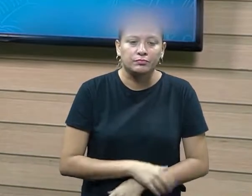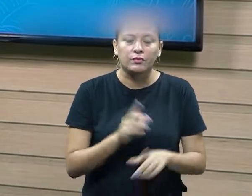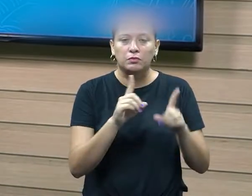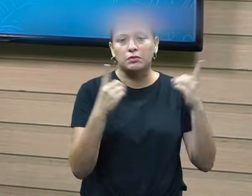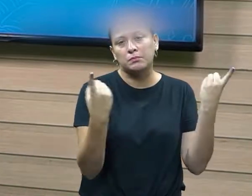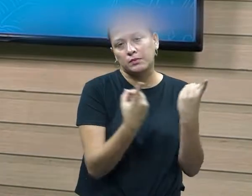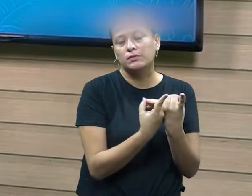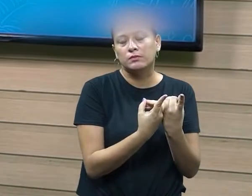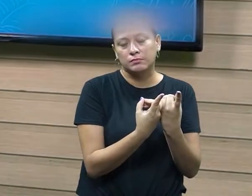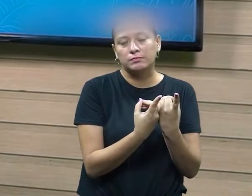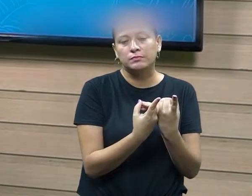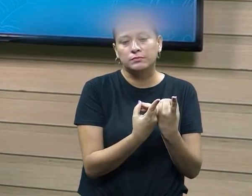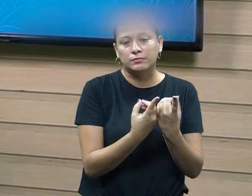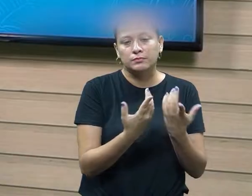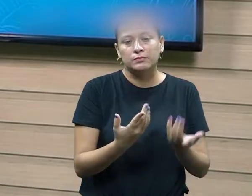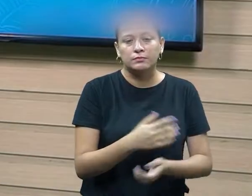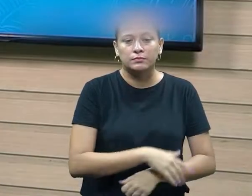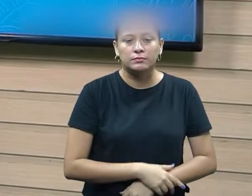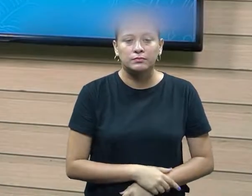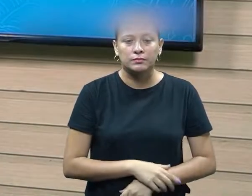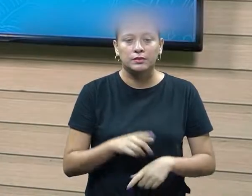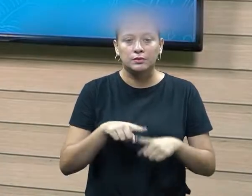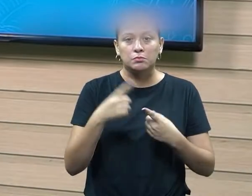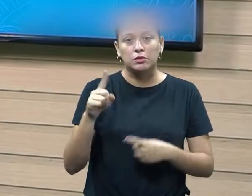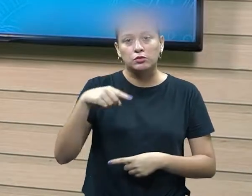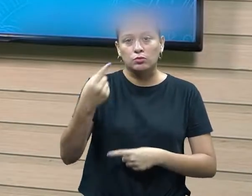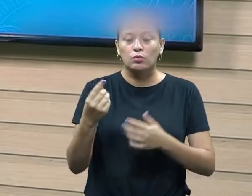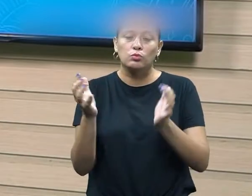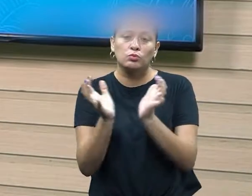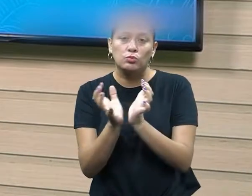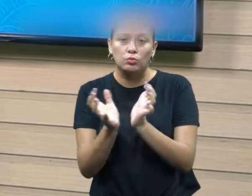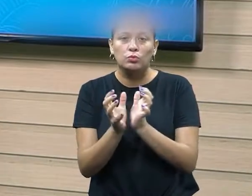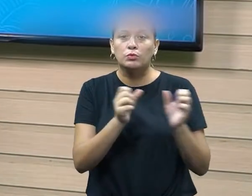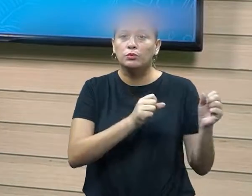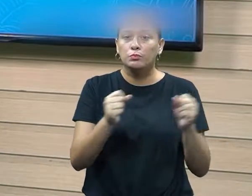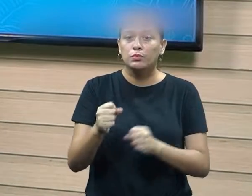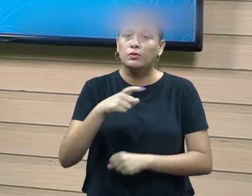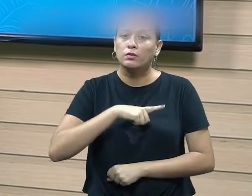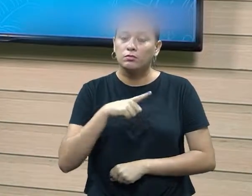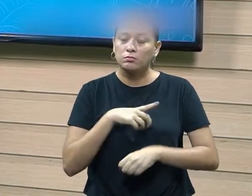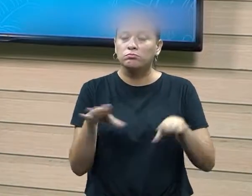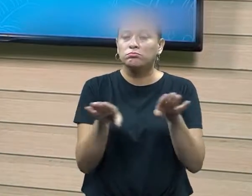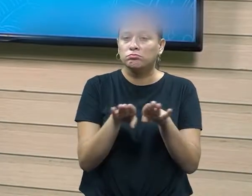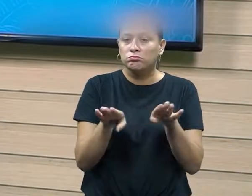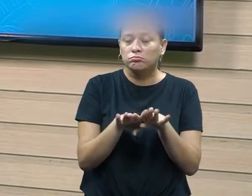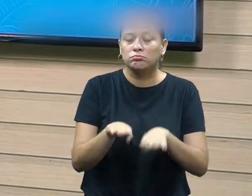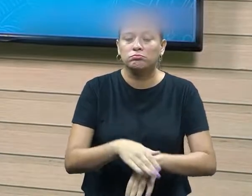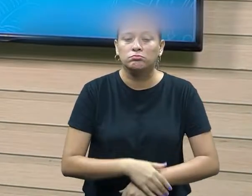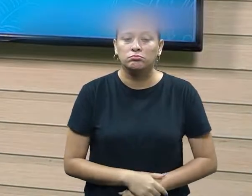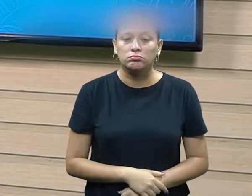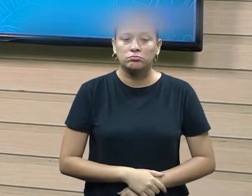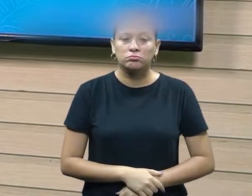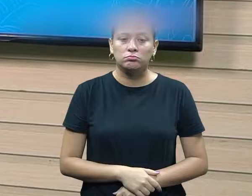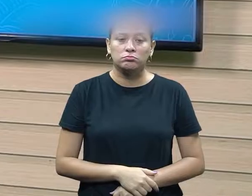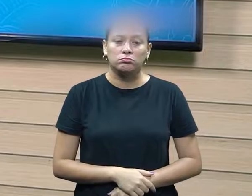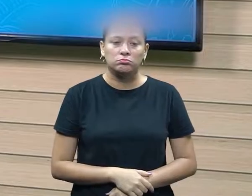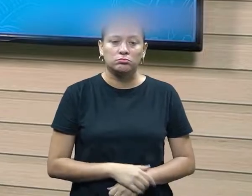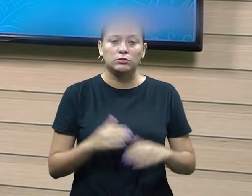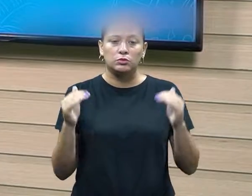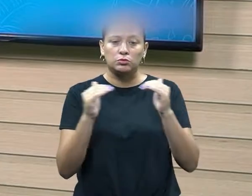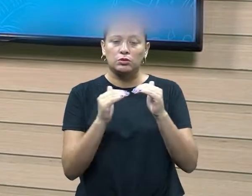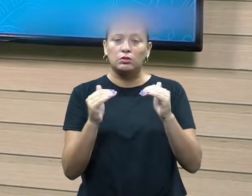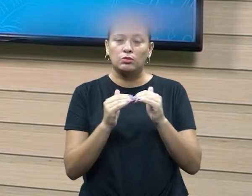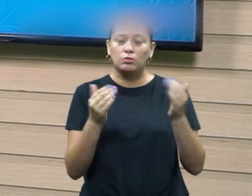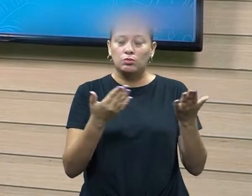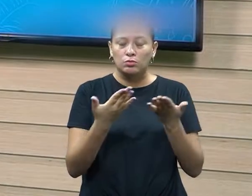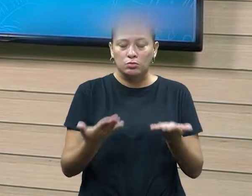tem um departamento, nós temos empresário, mas abaixo dele tem uma outra categoria que também tem certos poderes. E aí, né, diante das divisões,